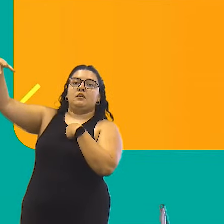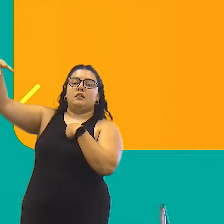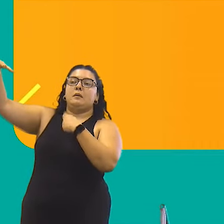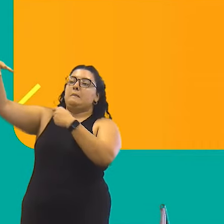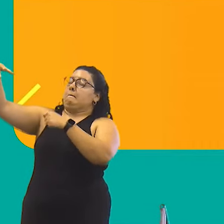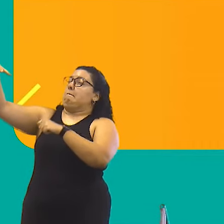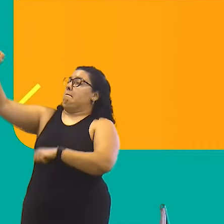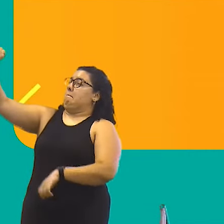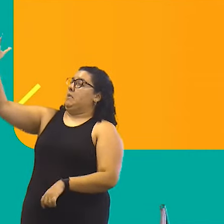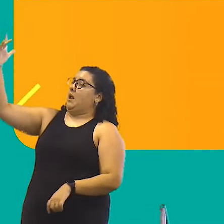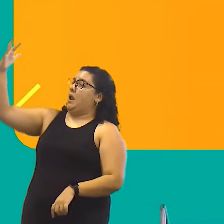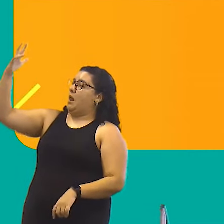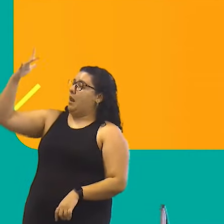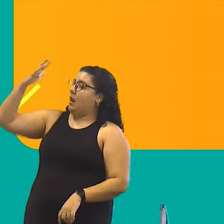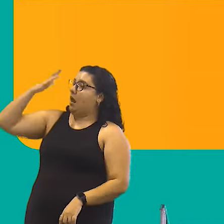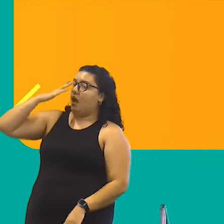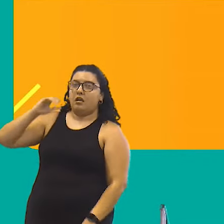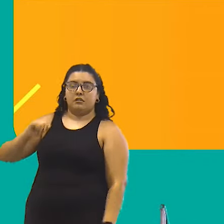brilho.